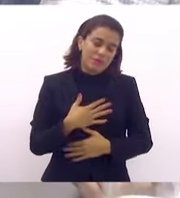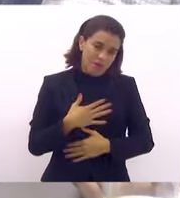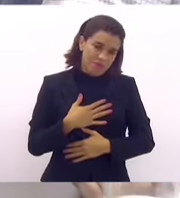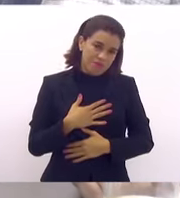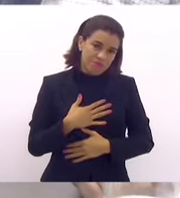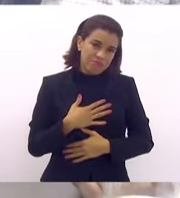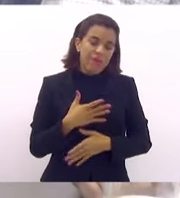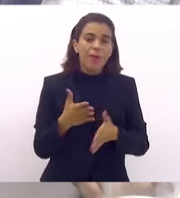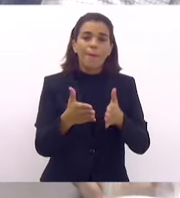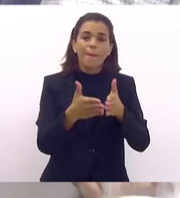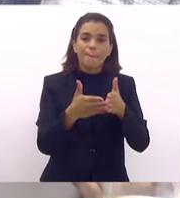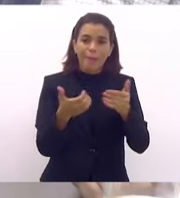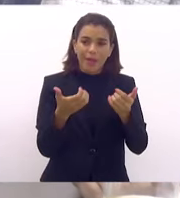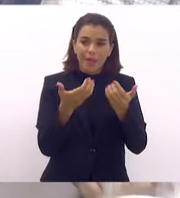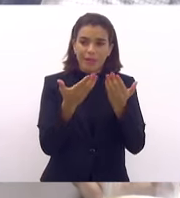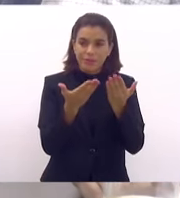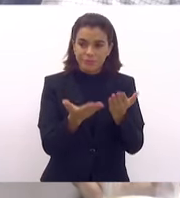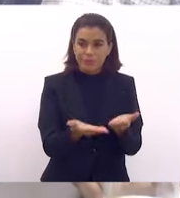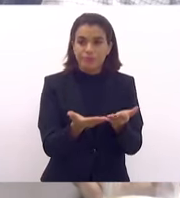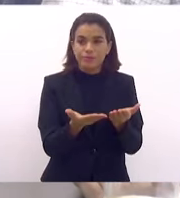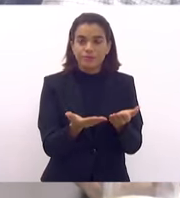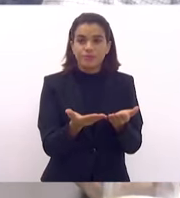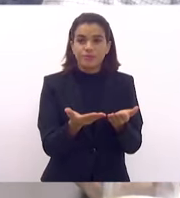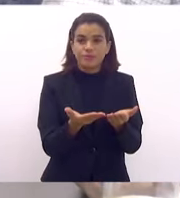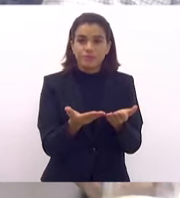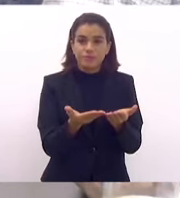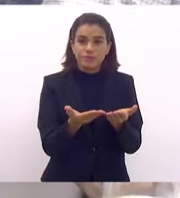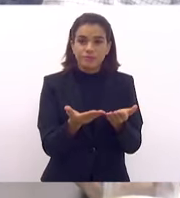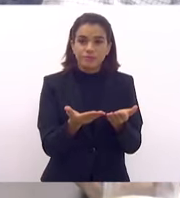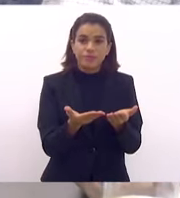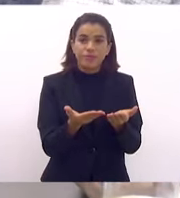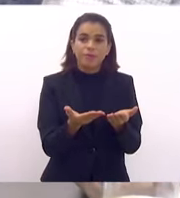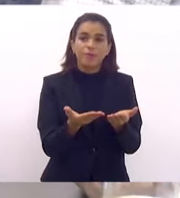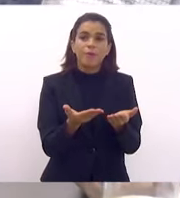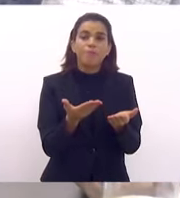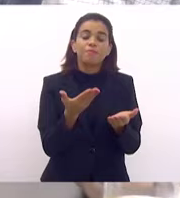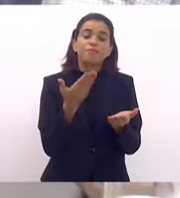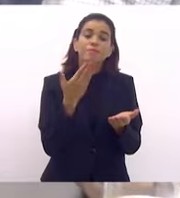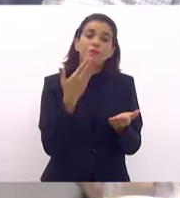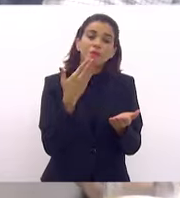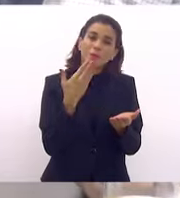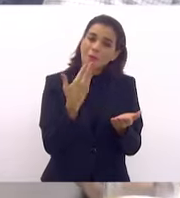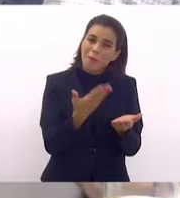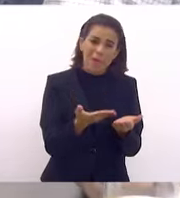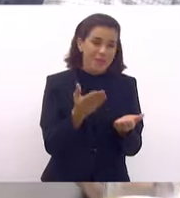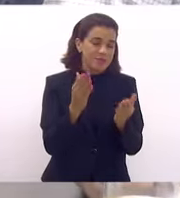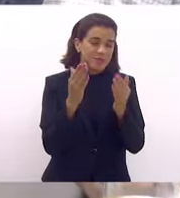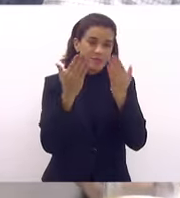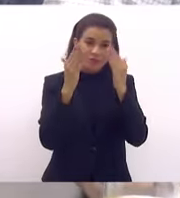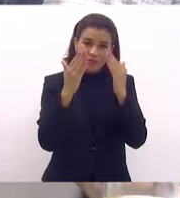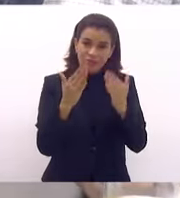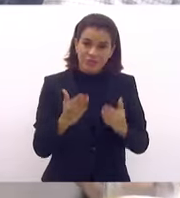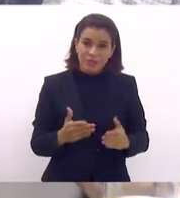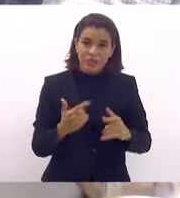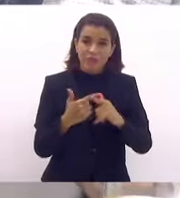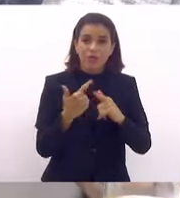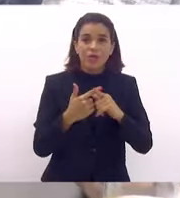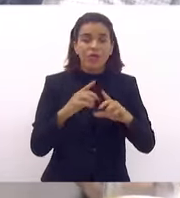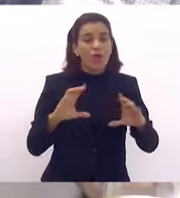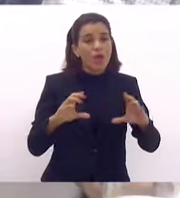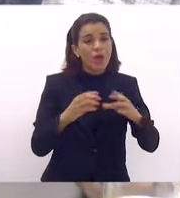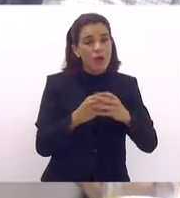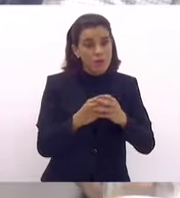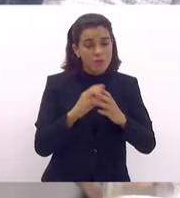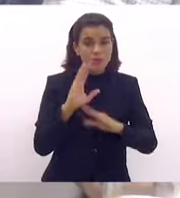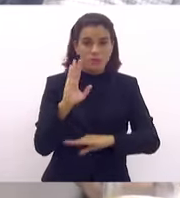Vossa Excelência seria o seguinte, de não pedir vista e de, na Comissão de Meio Ambiente, porque esse projeto vai voltar